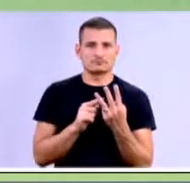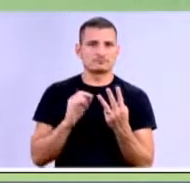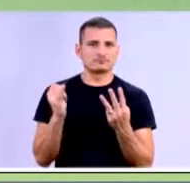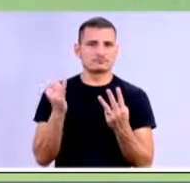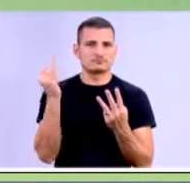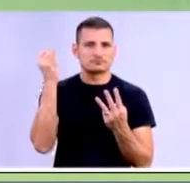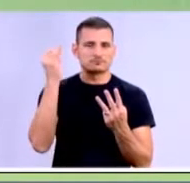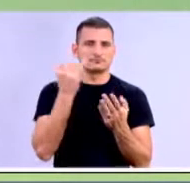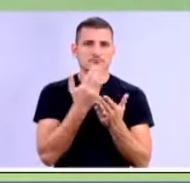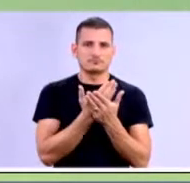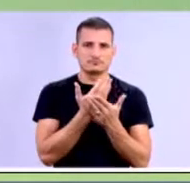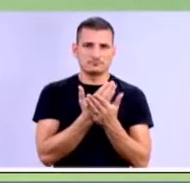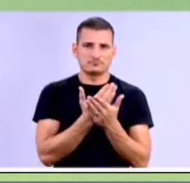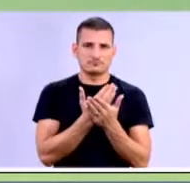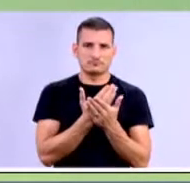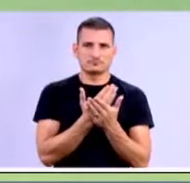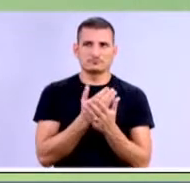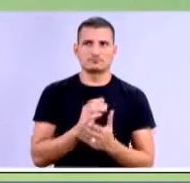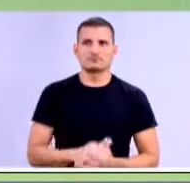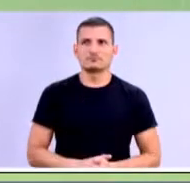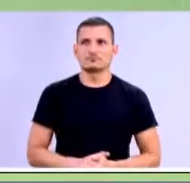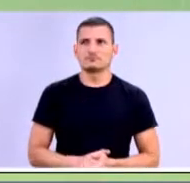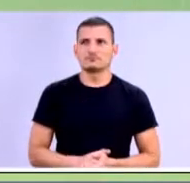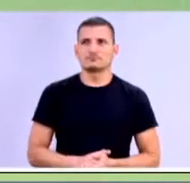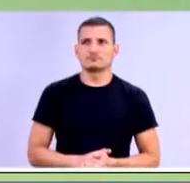fundamentais para o estudante ser